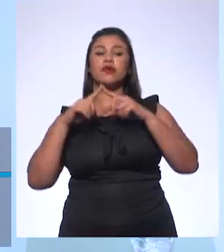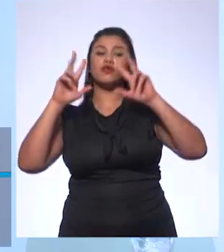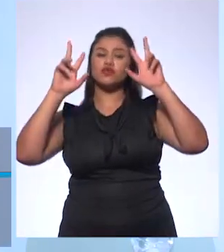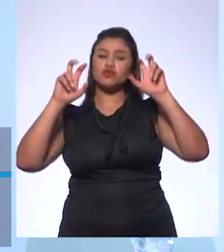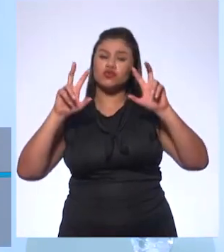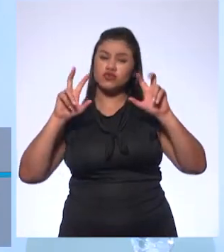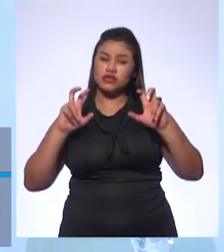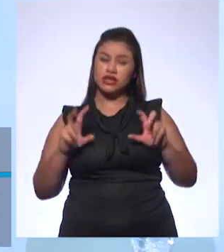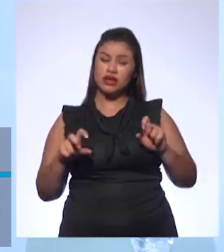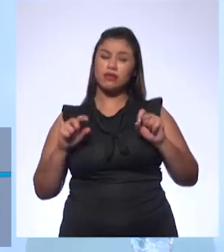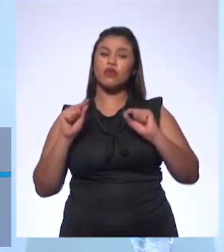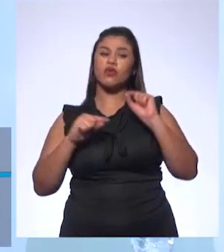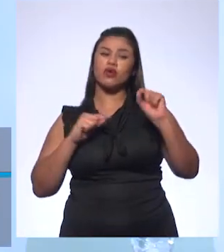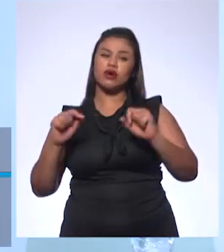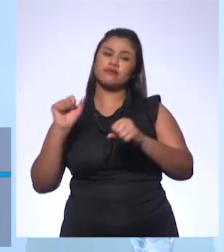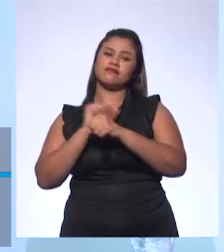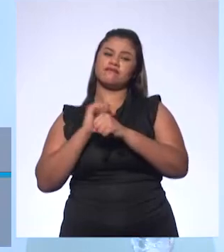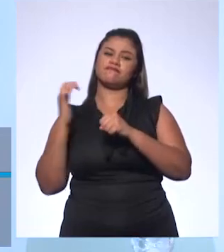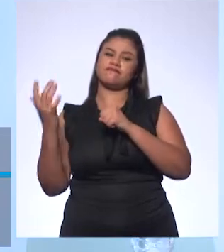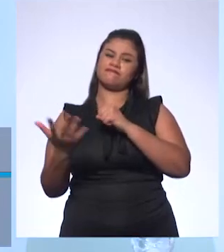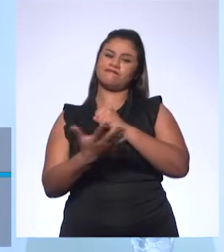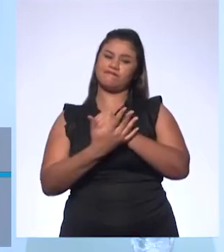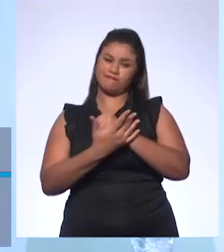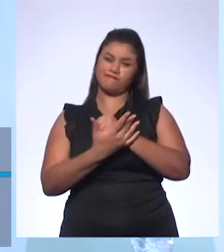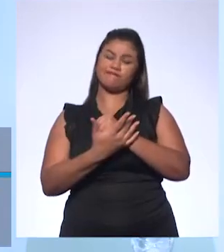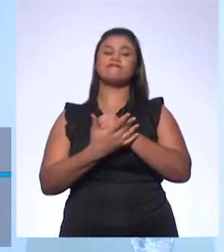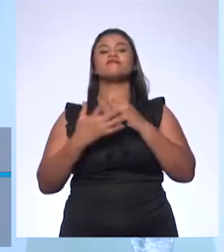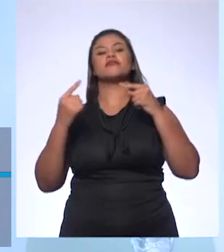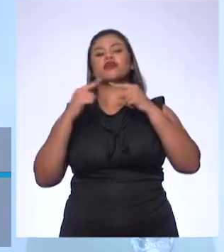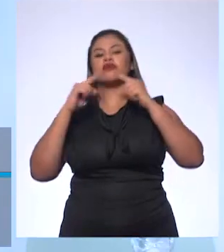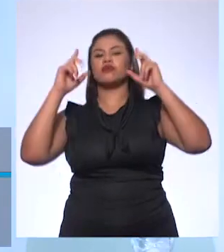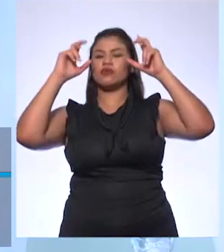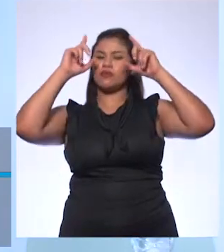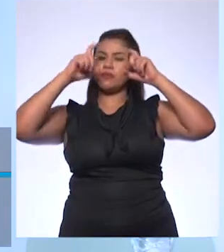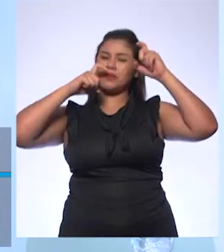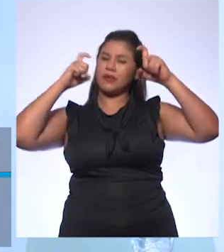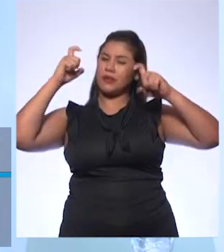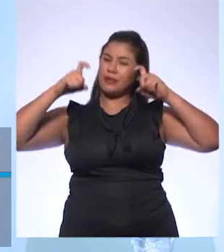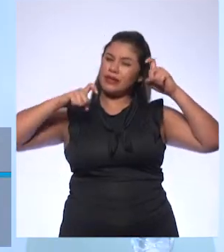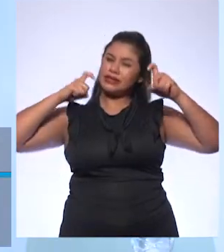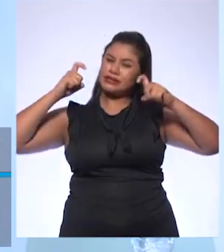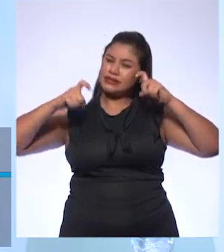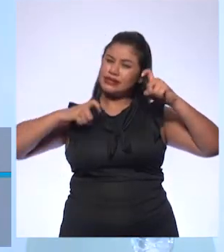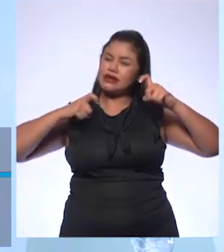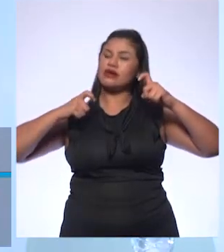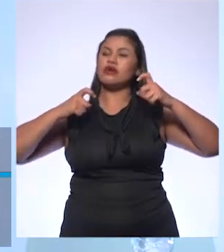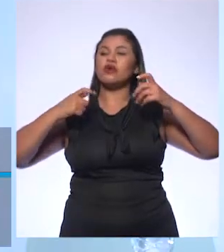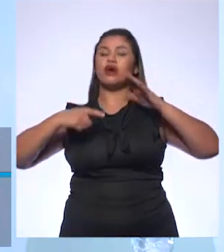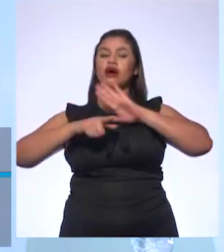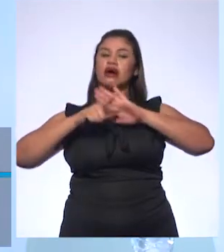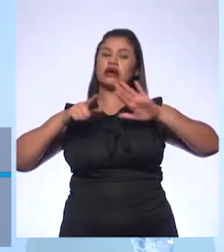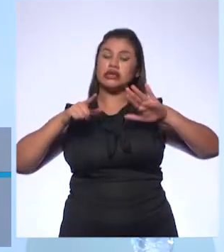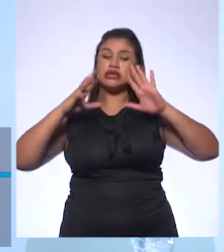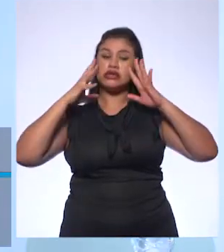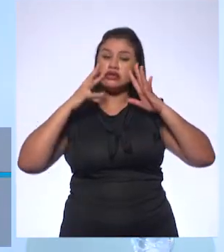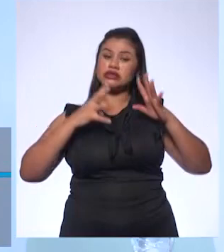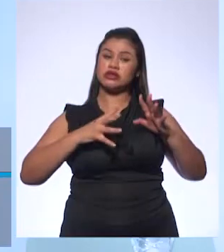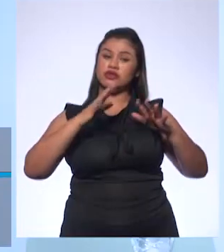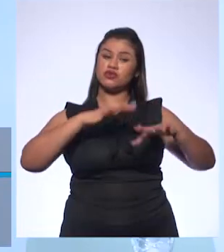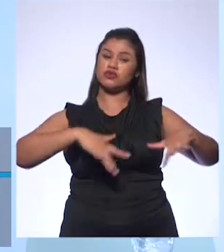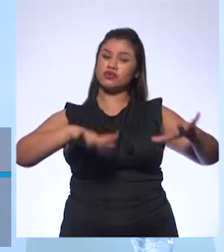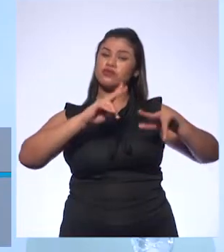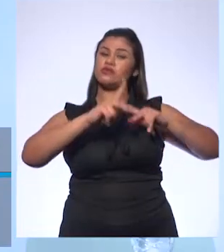dois permeiam em volta do mesmo tema. Então, é uma preocupação, o primeiro, de estar preparado para atender a população,